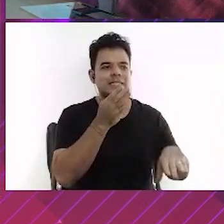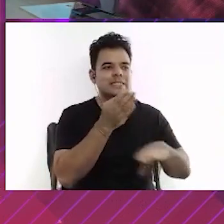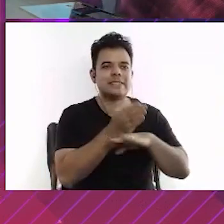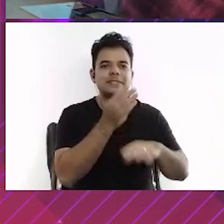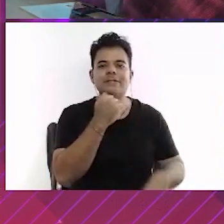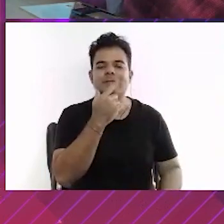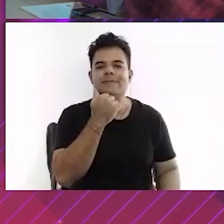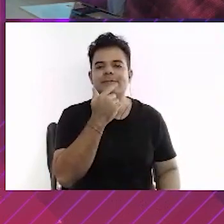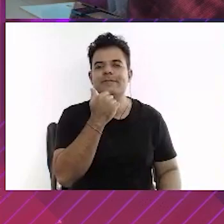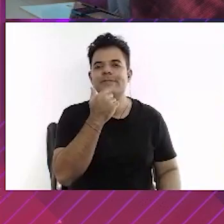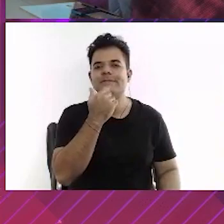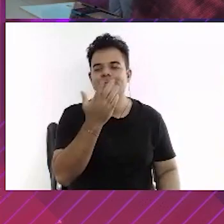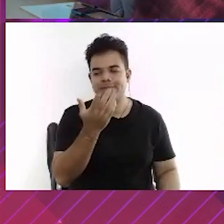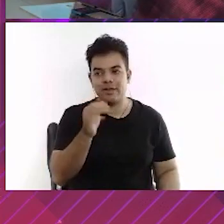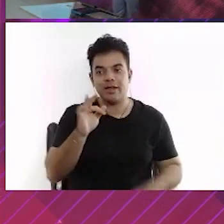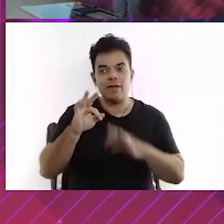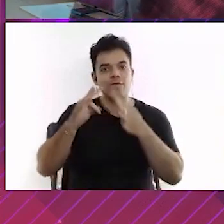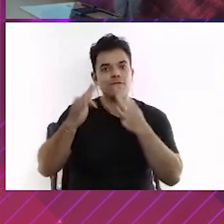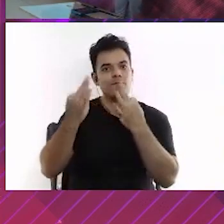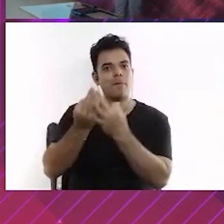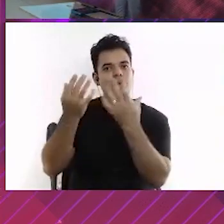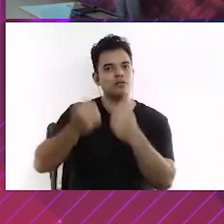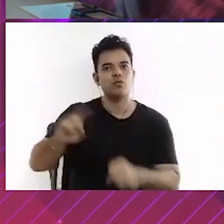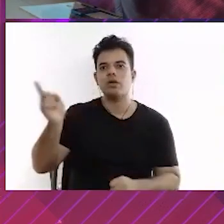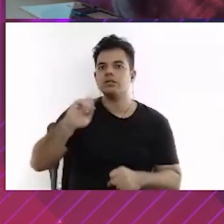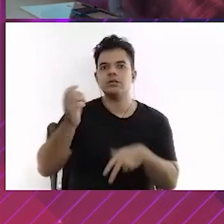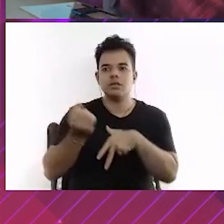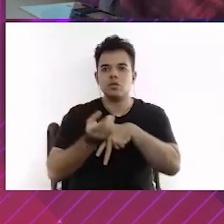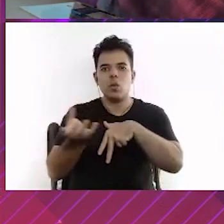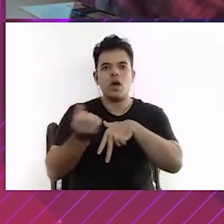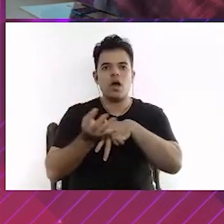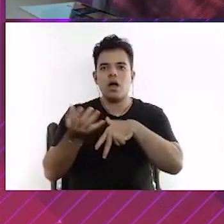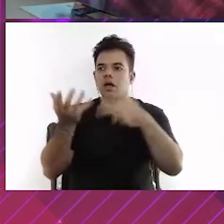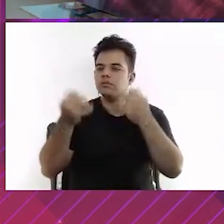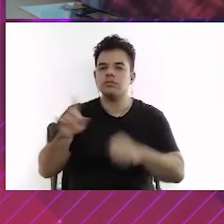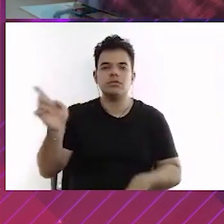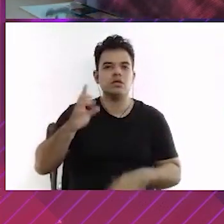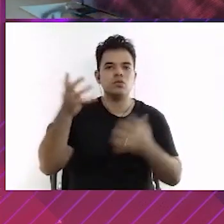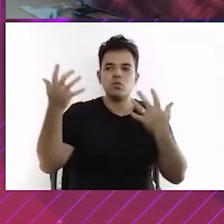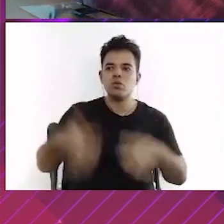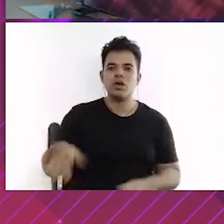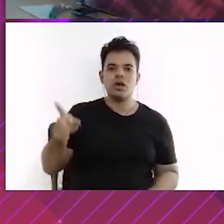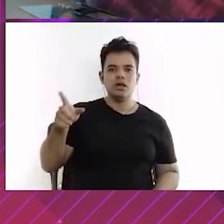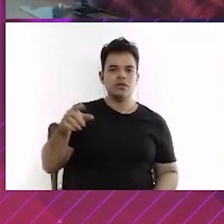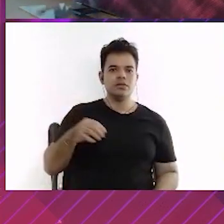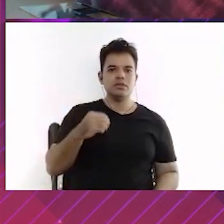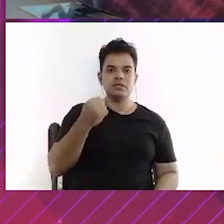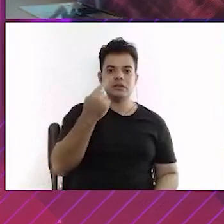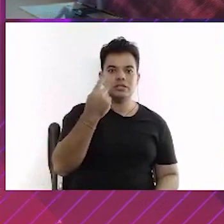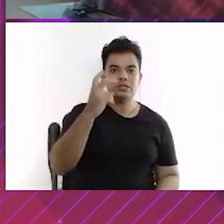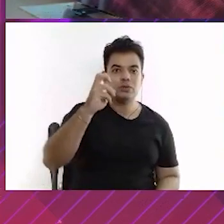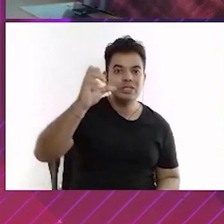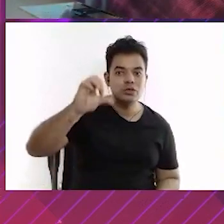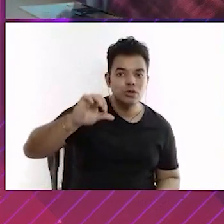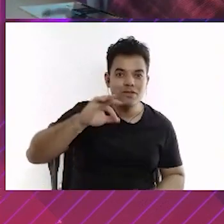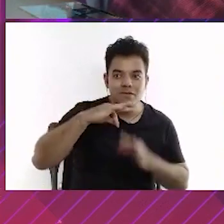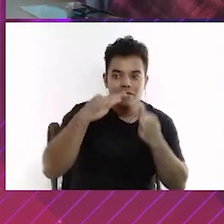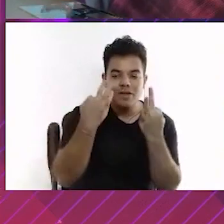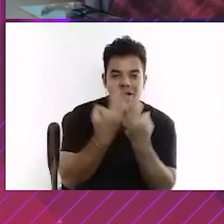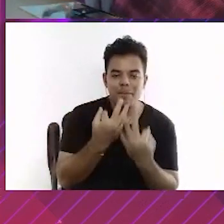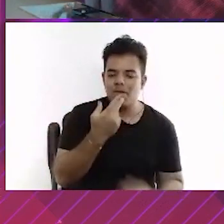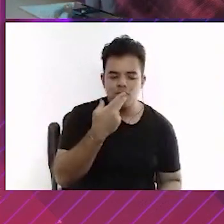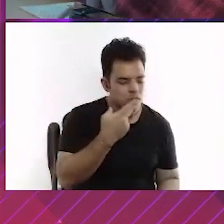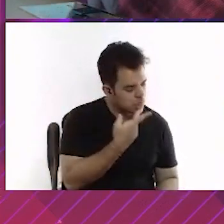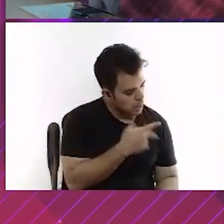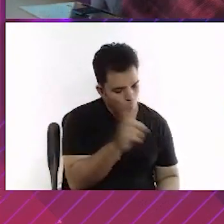de famílias que recusam a doação de órgãos. Aqui tem um número imenso, por exemplo, 159 famílias negaram